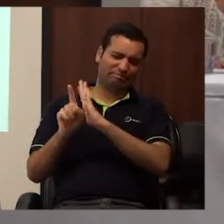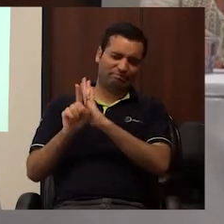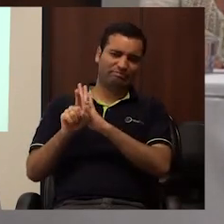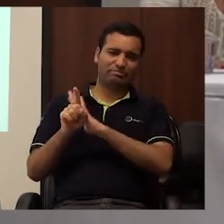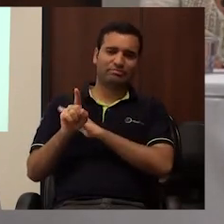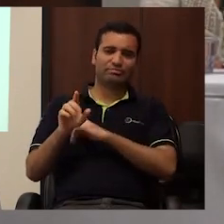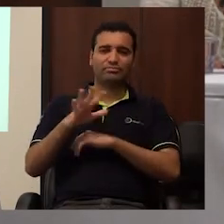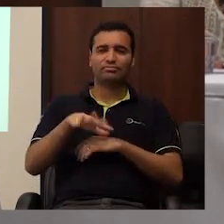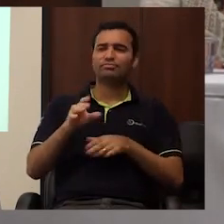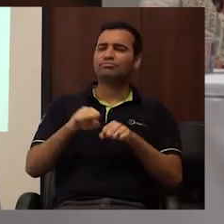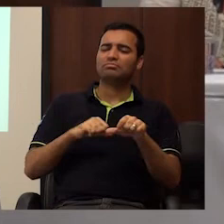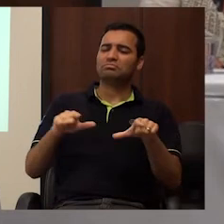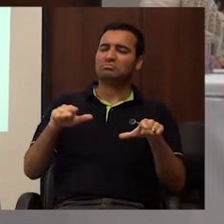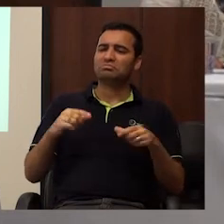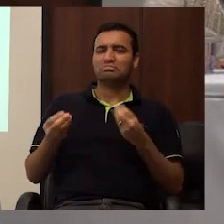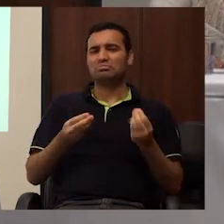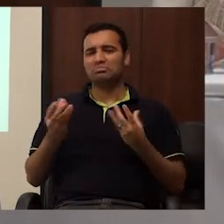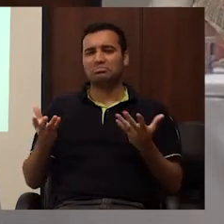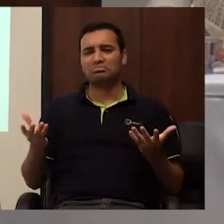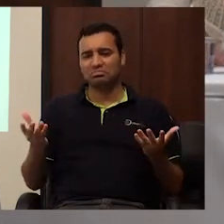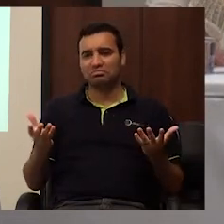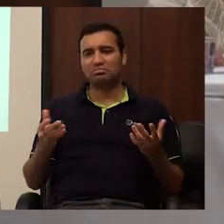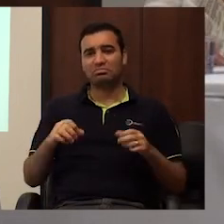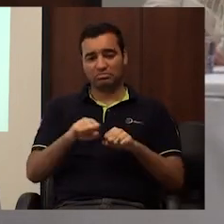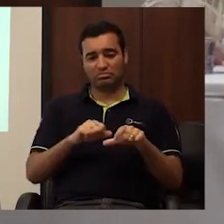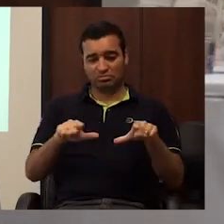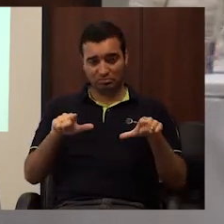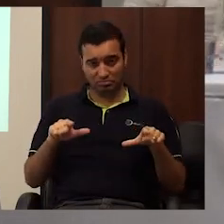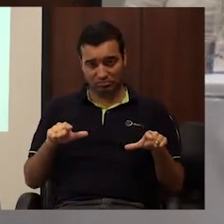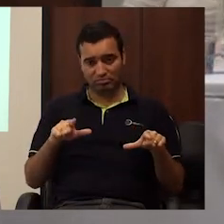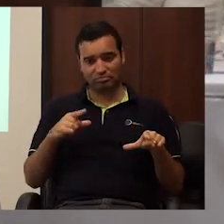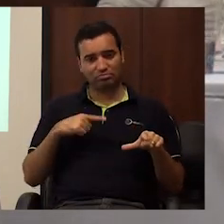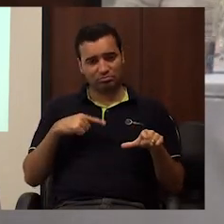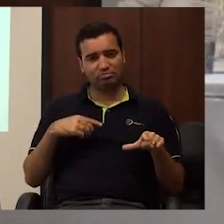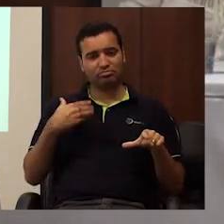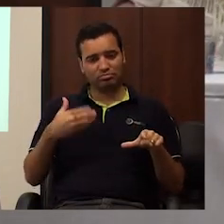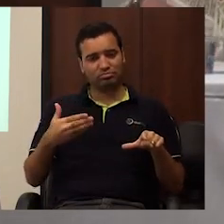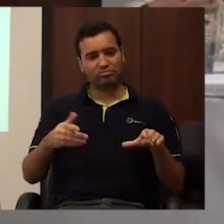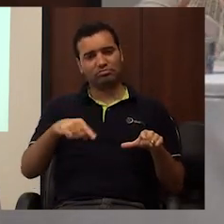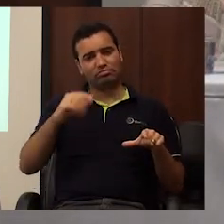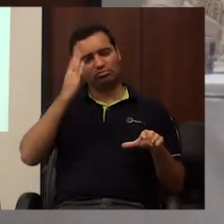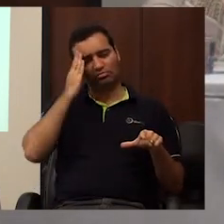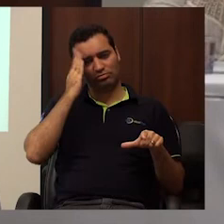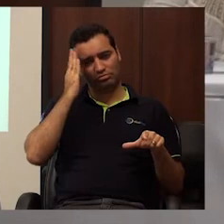justamente no sentido da formação dos professores, né? A formação vem sendo realizada, mas a gente sabe